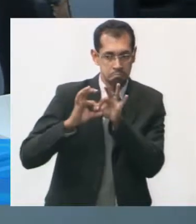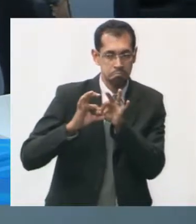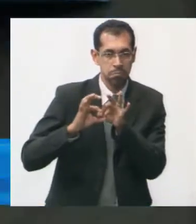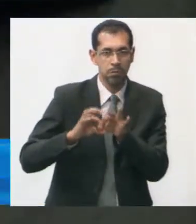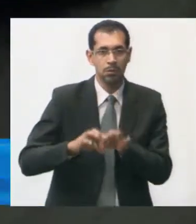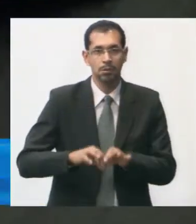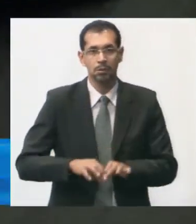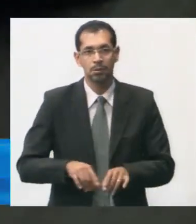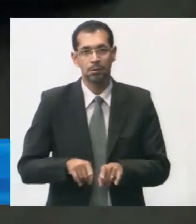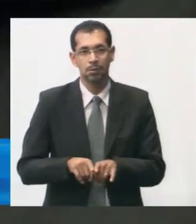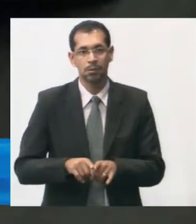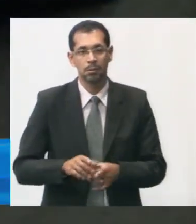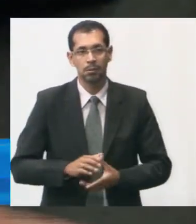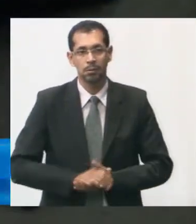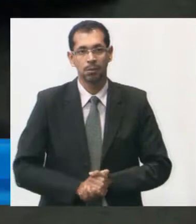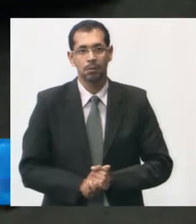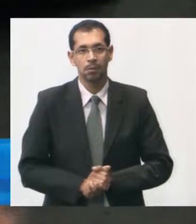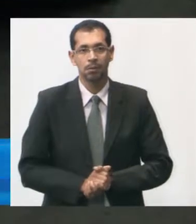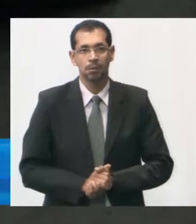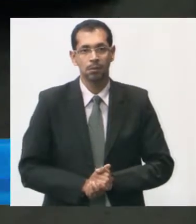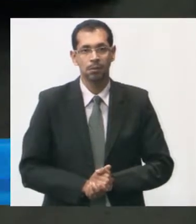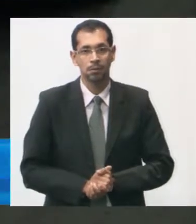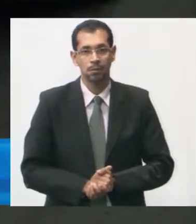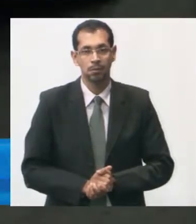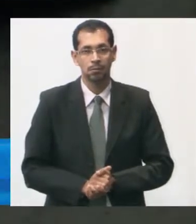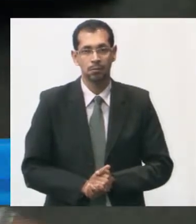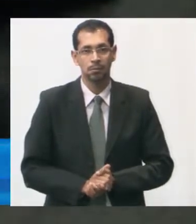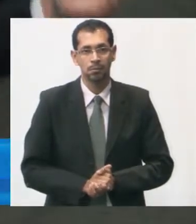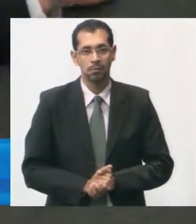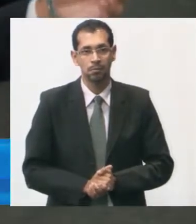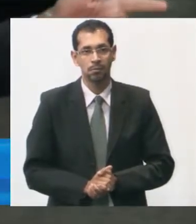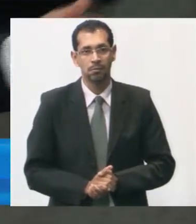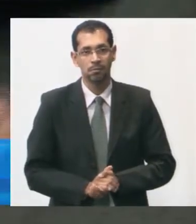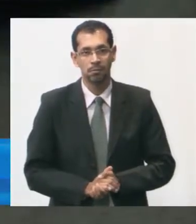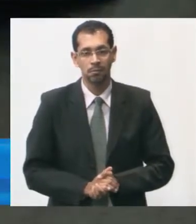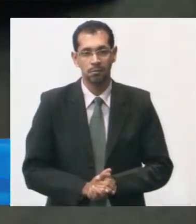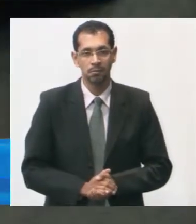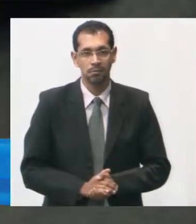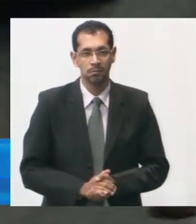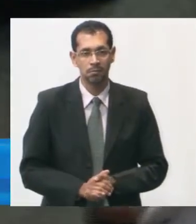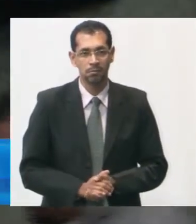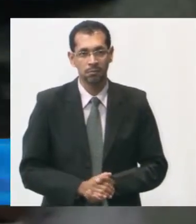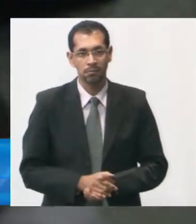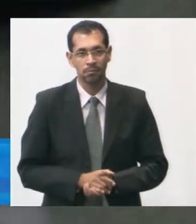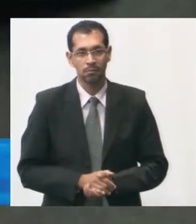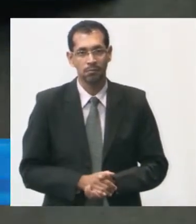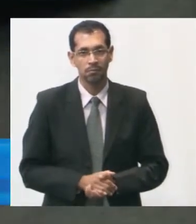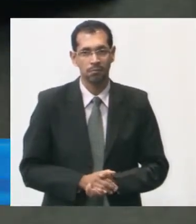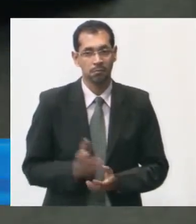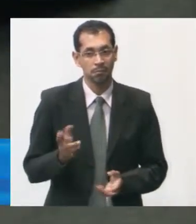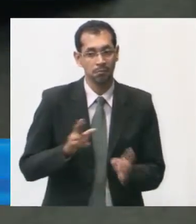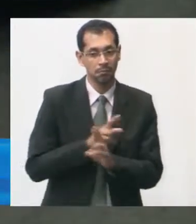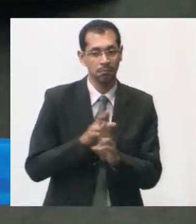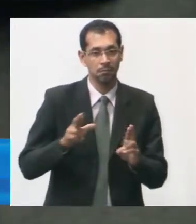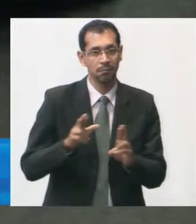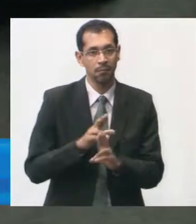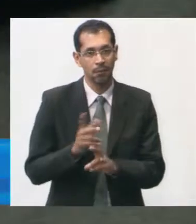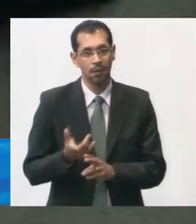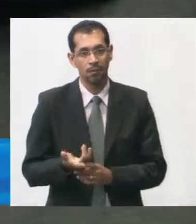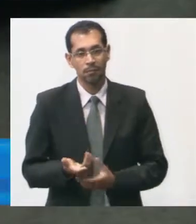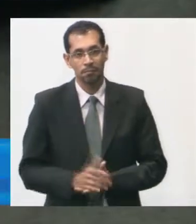Miriam Leitão. Ele, falando a Leitão, tem a Leitão da Silva. A porco da Silva. Eu